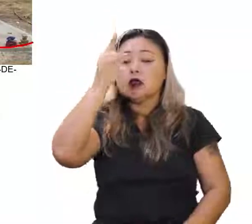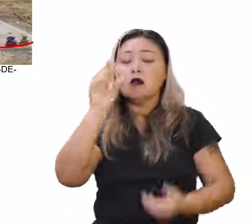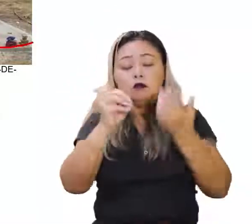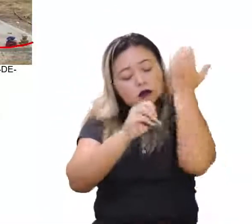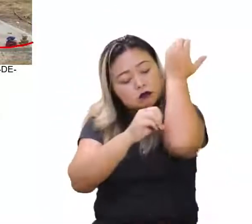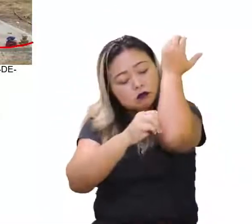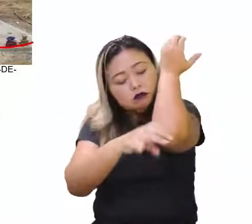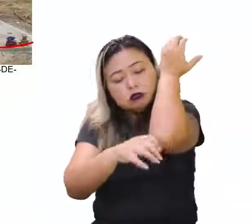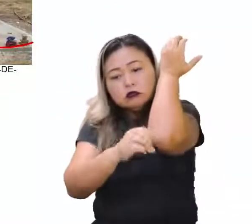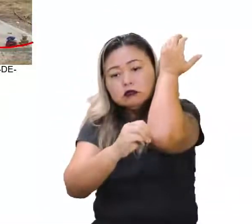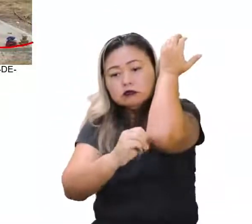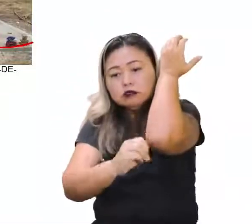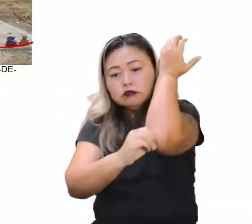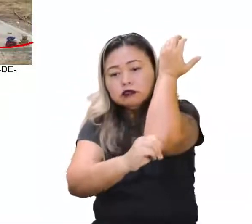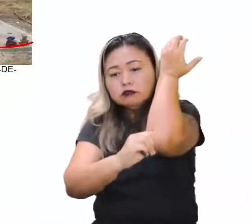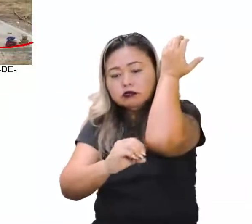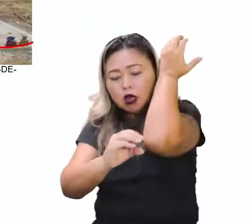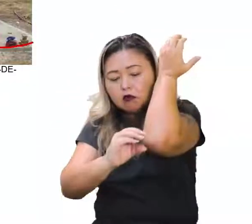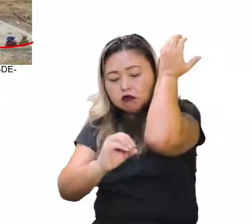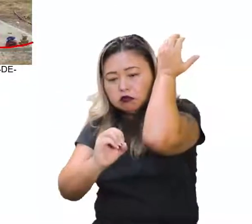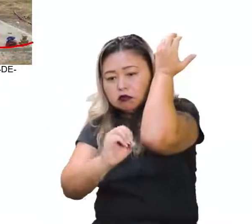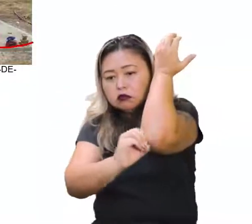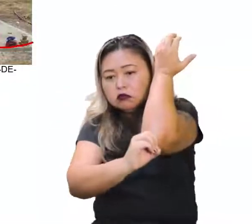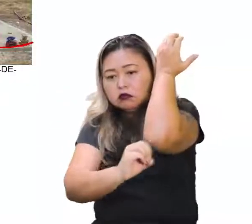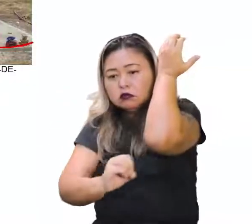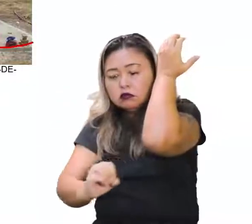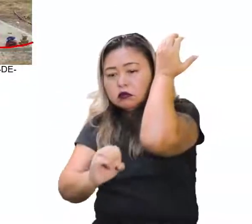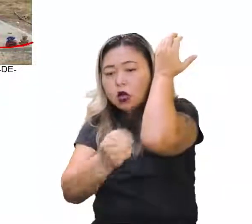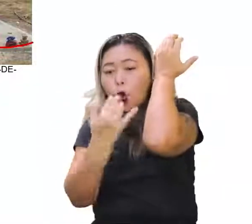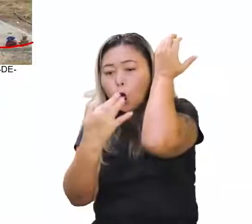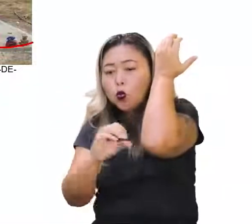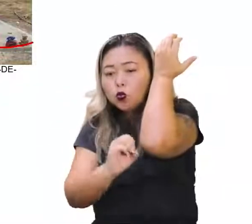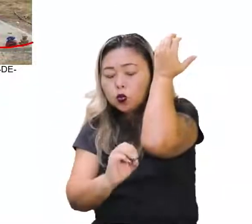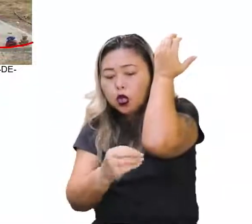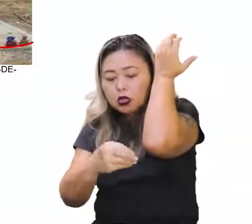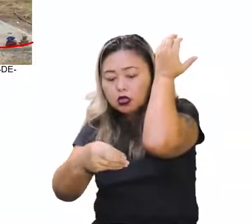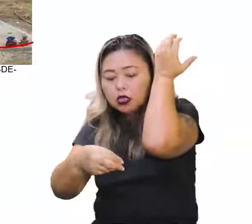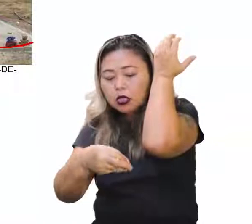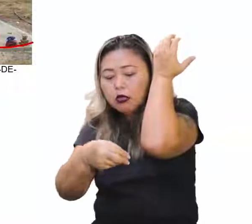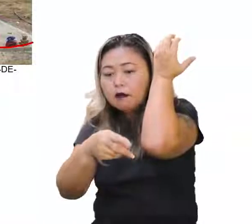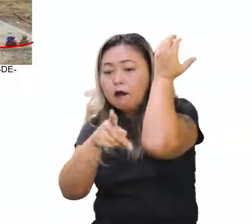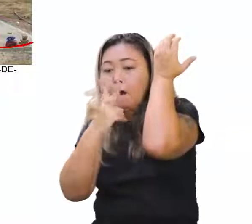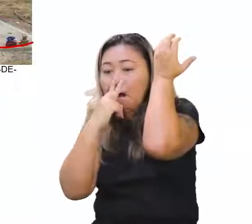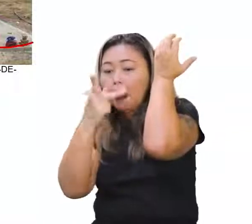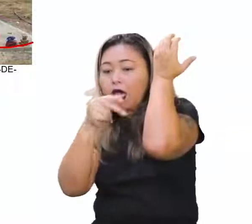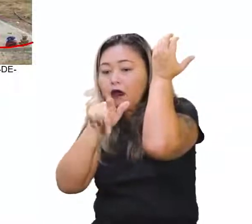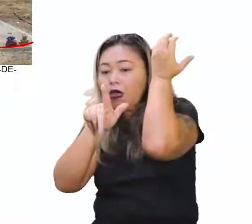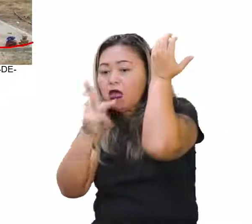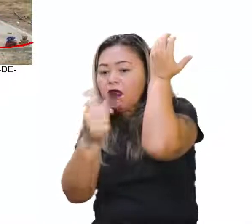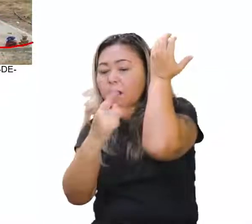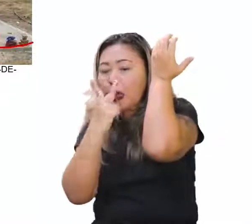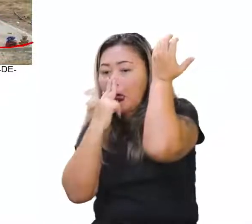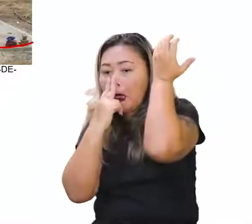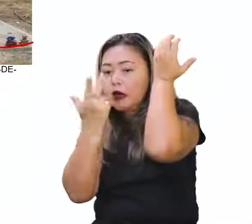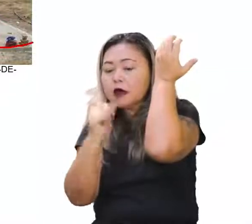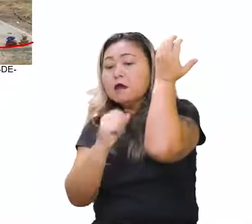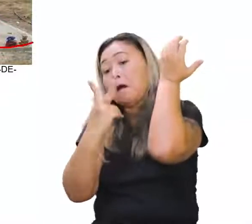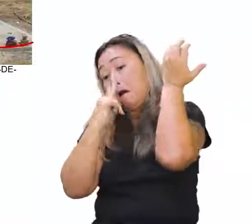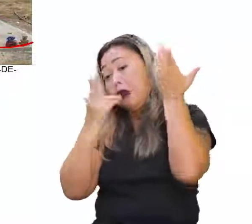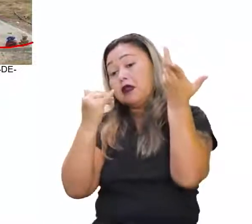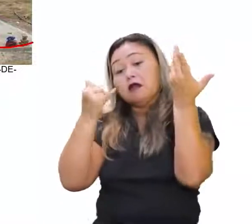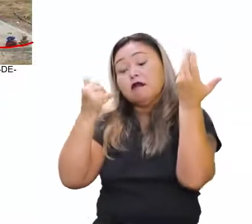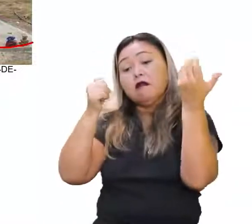fezes características, cilíndricas, bolinhas, que tem uma quantidade de fibra, parece palha, a gente vê, igual de bosta de